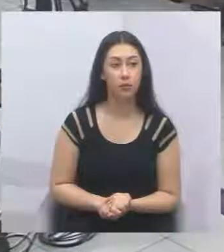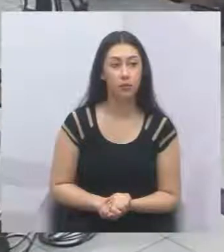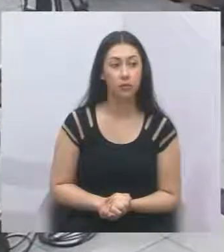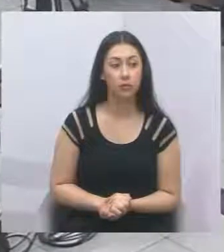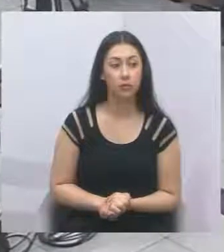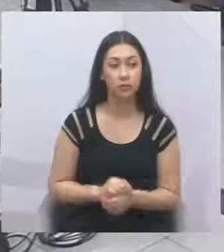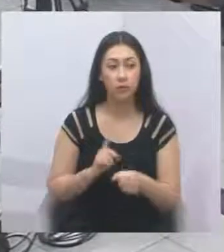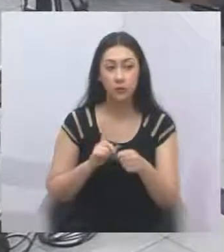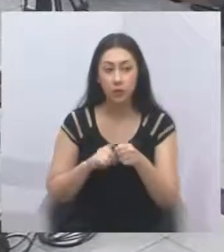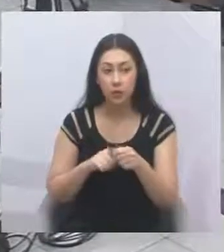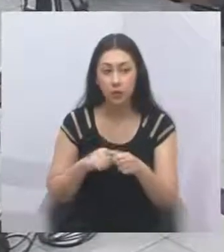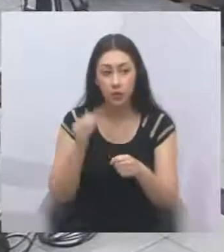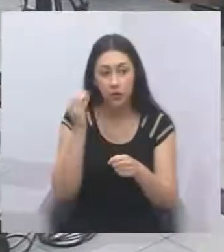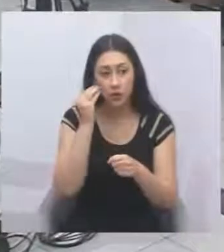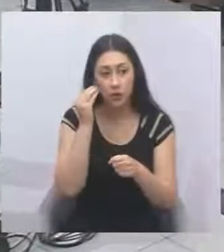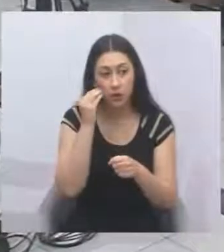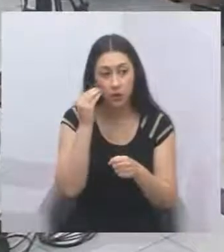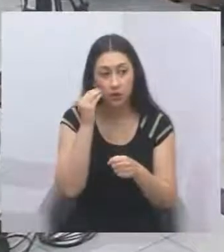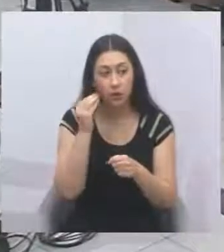Alô? Fala daqui, ó.